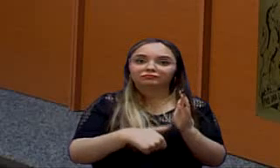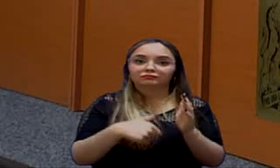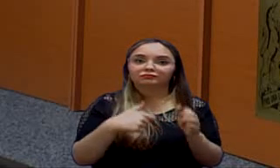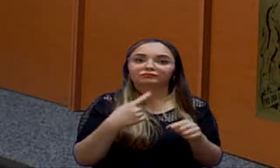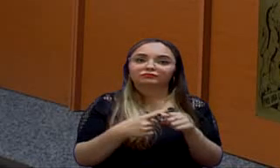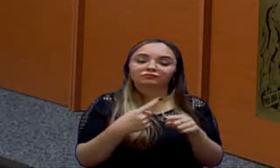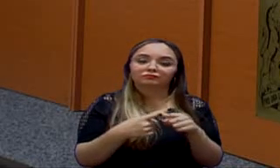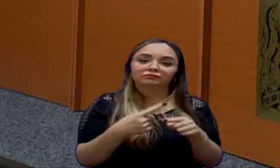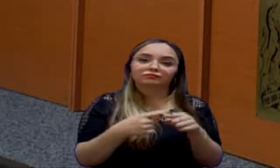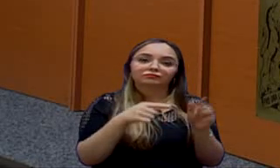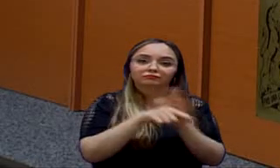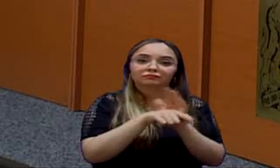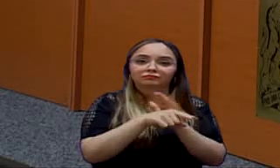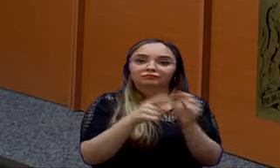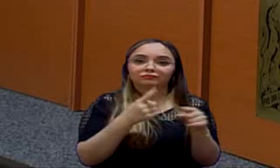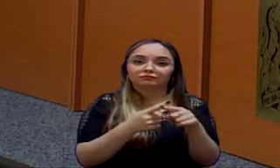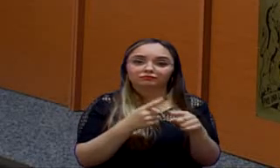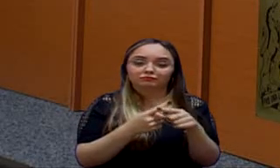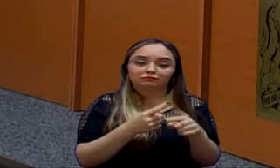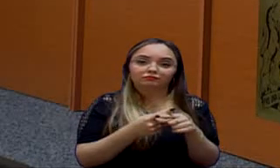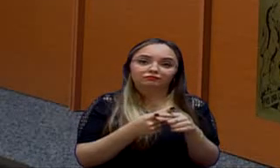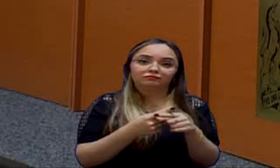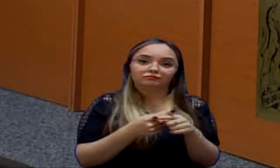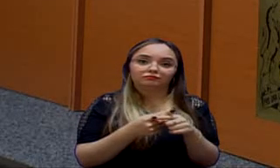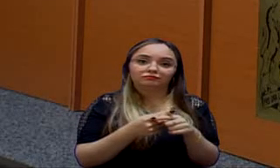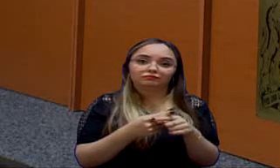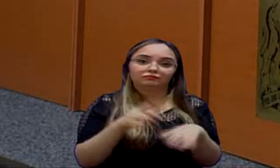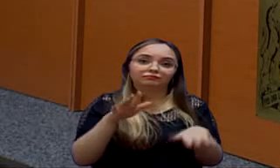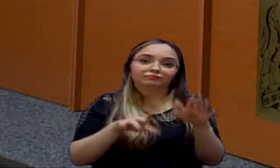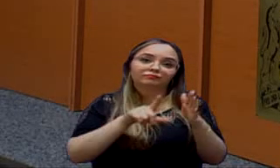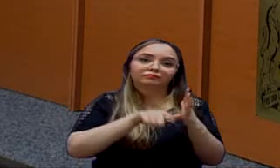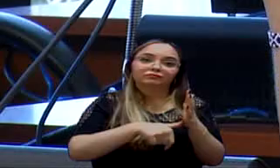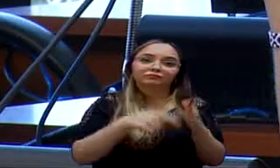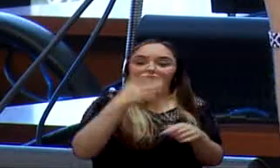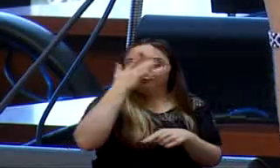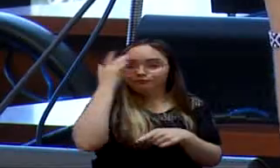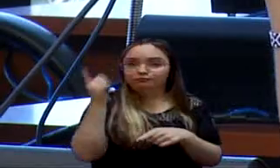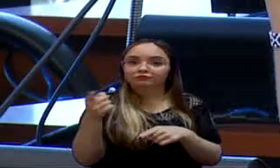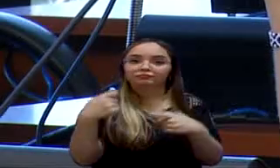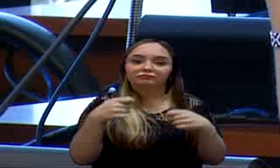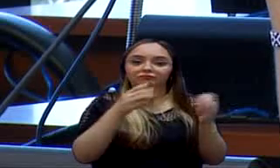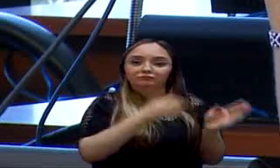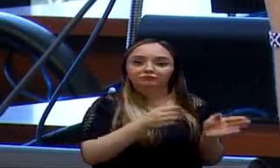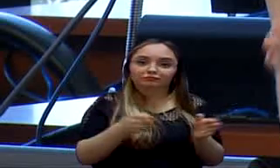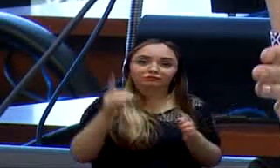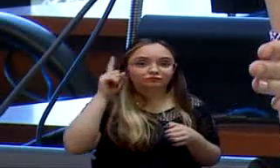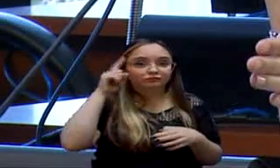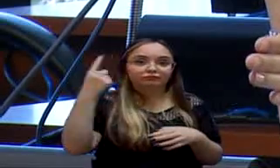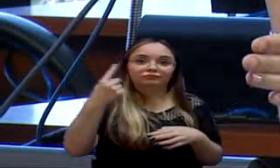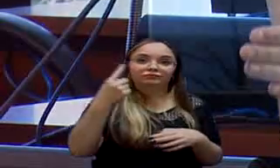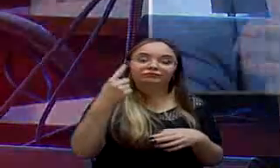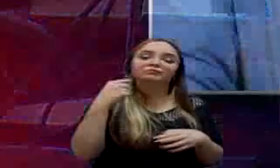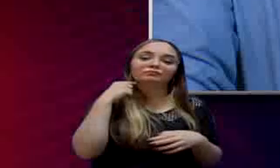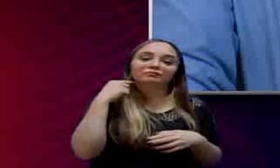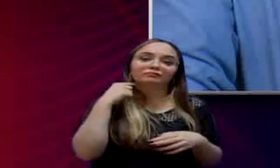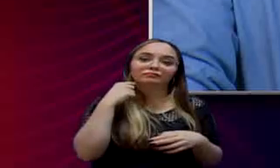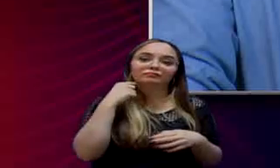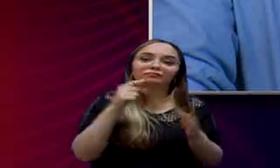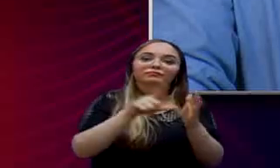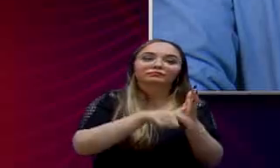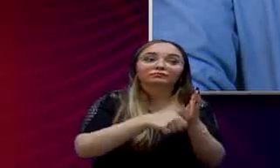até verificar é porque atraso Às vezes a pessoa ela tá se organizada para receber no dia primeiro de maio